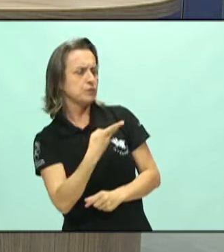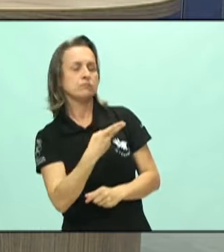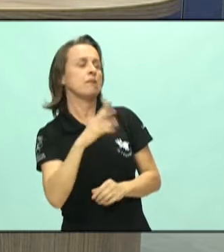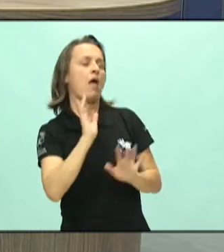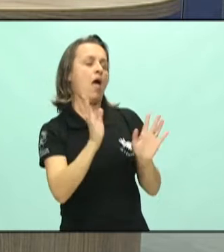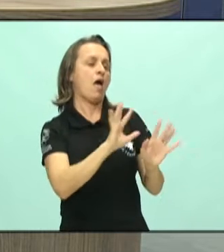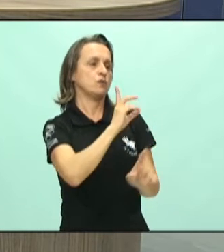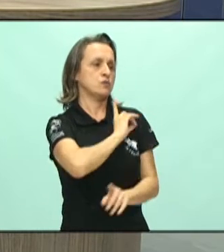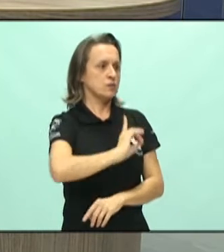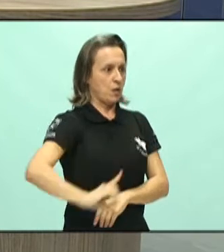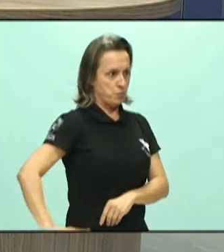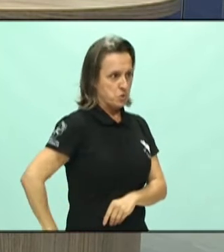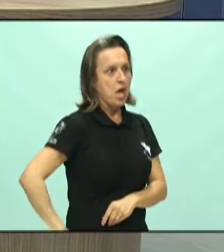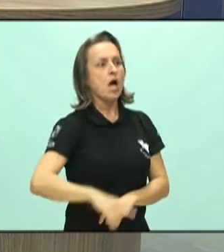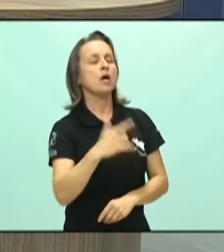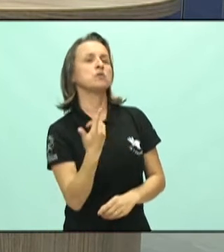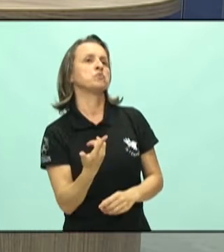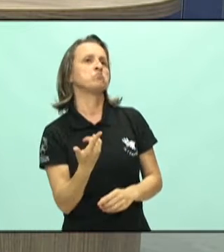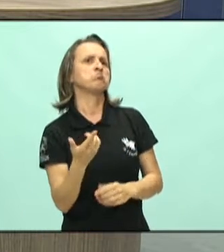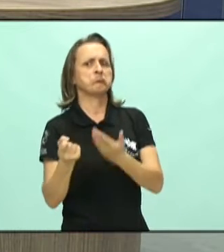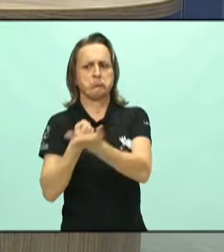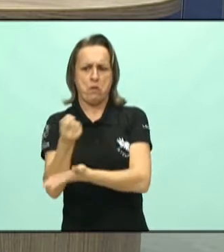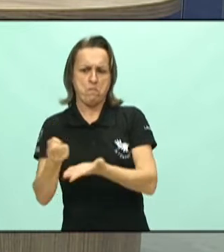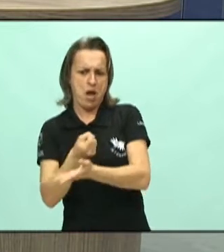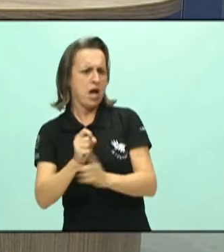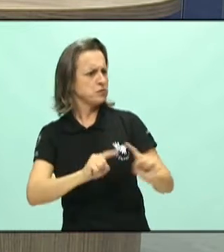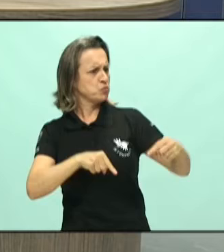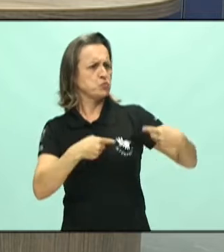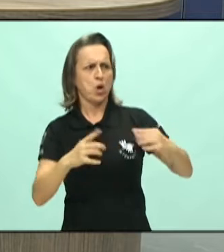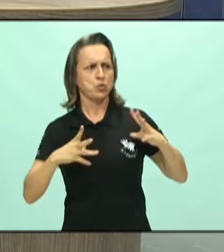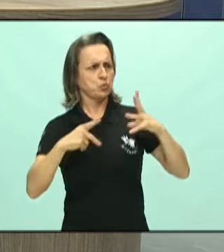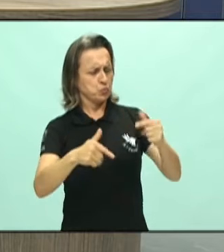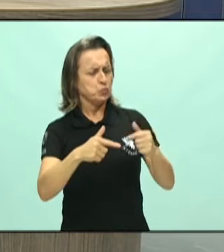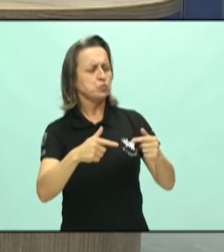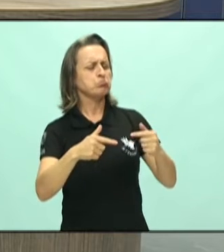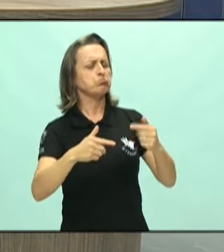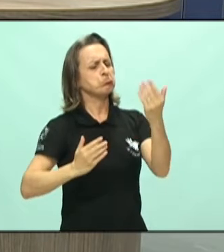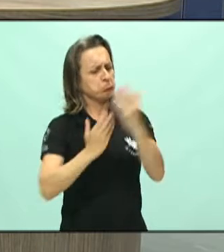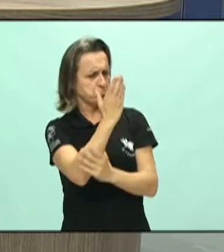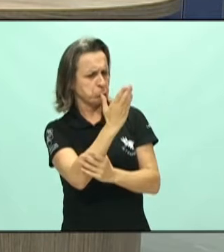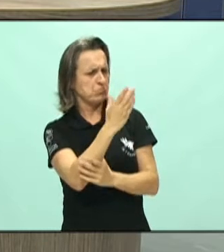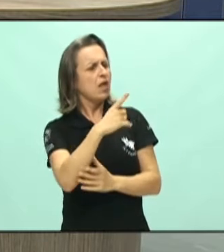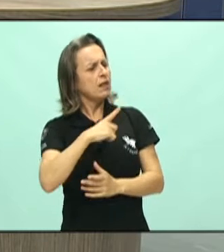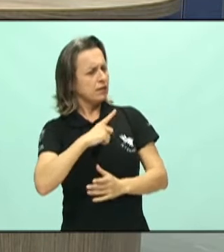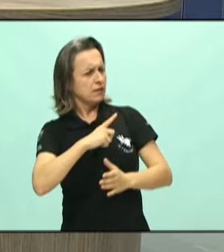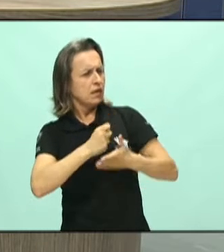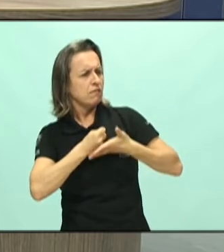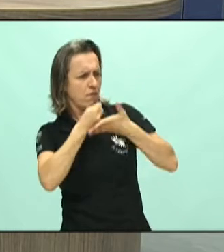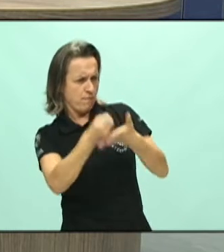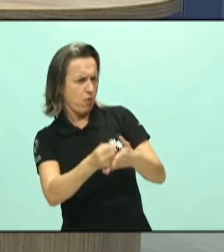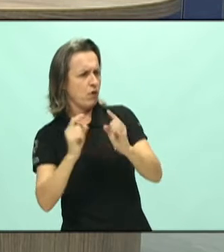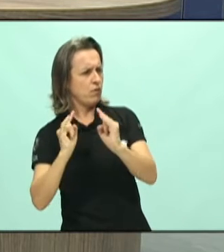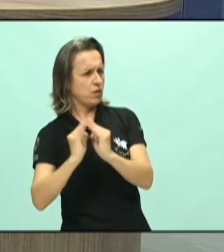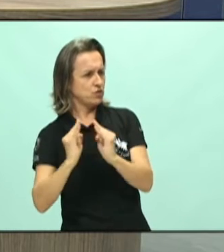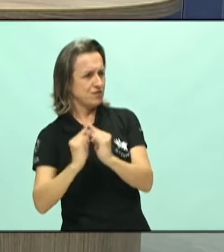deputados de situação de oposição. Uhum. Houve apoio de algumas entidades, como a